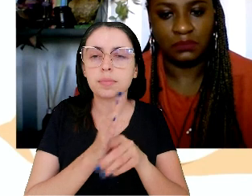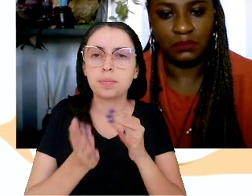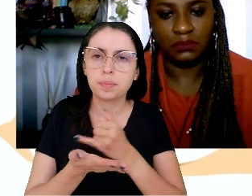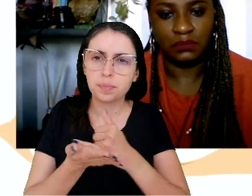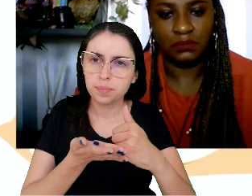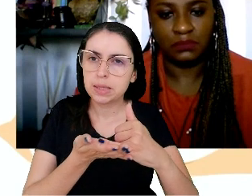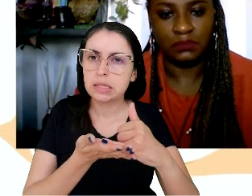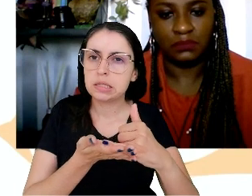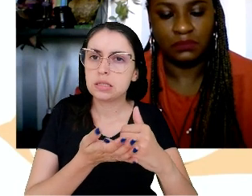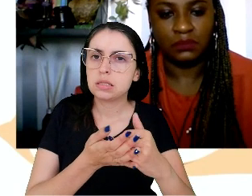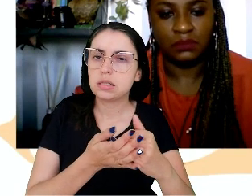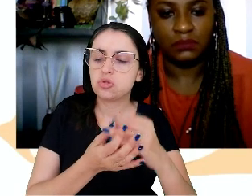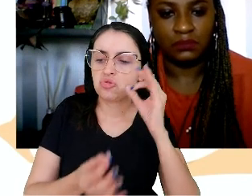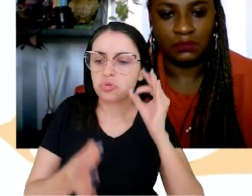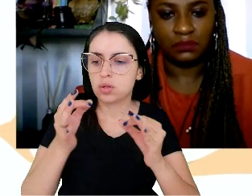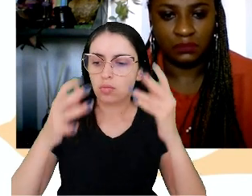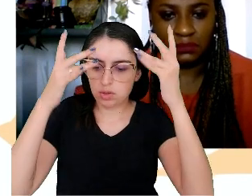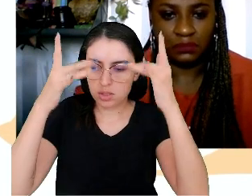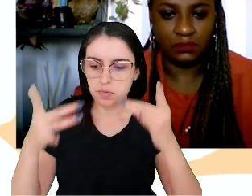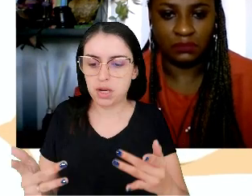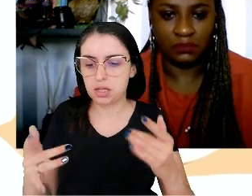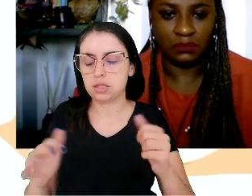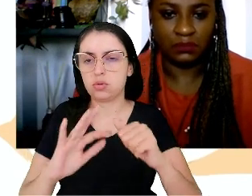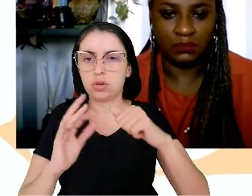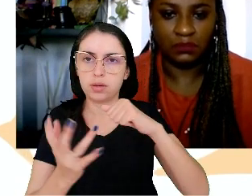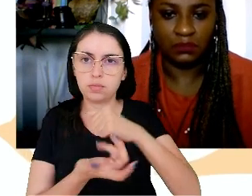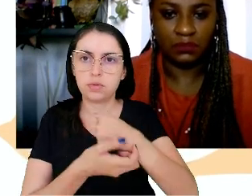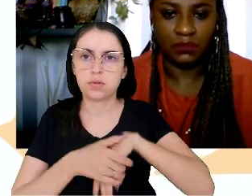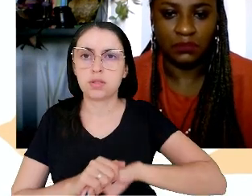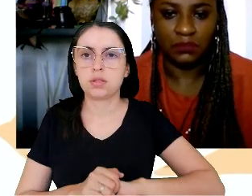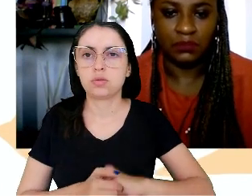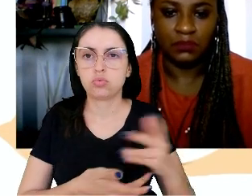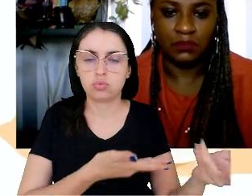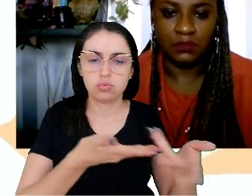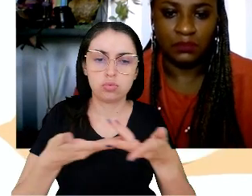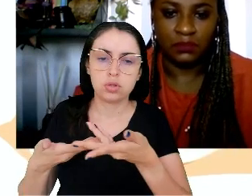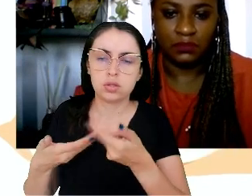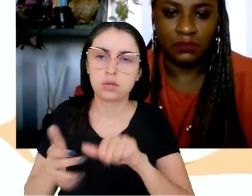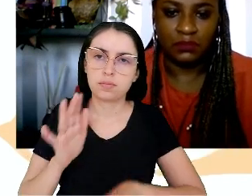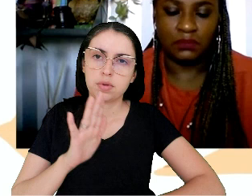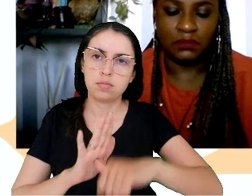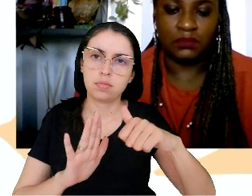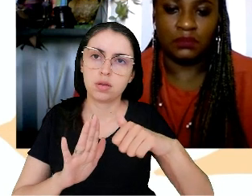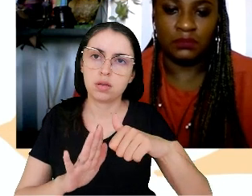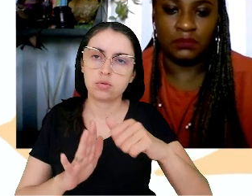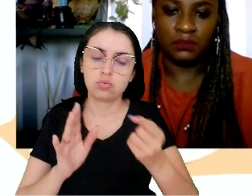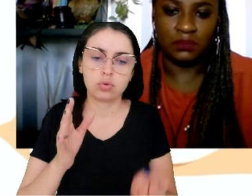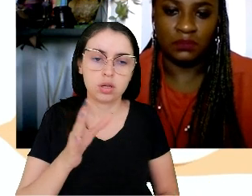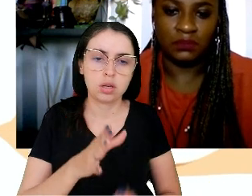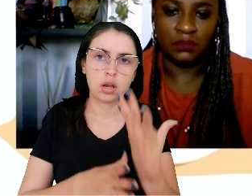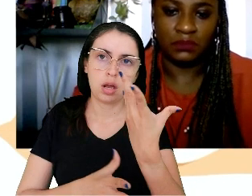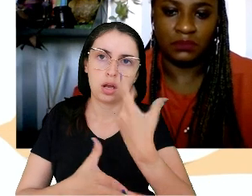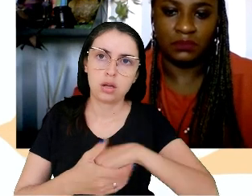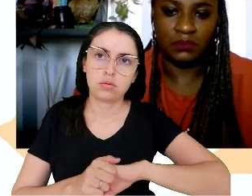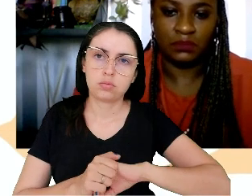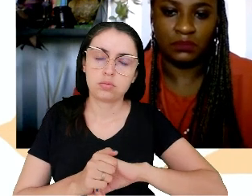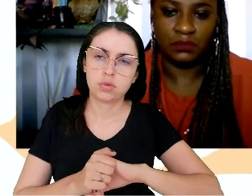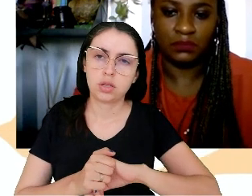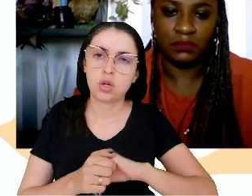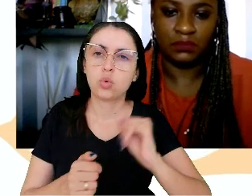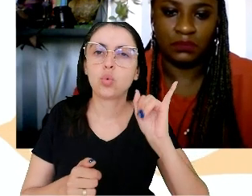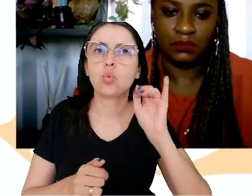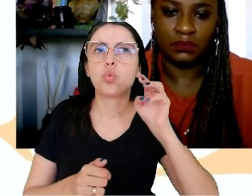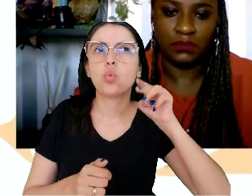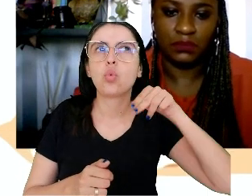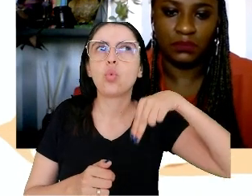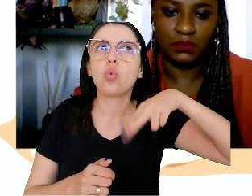parte desse contexto que a pandemia trouxe, né? Num primeiro momento, quando surge pela